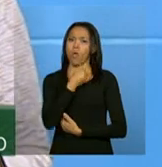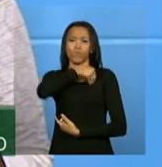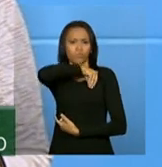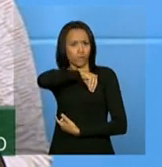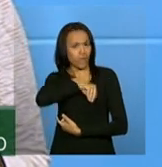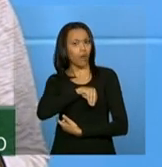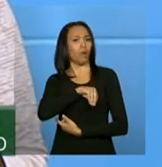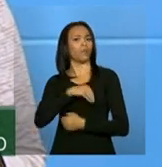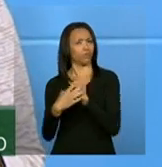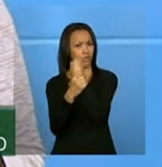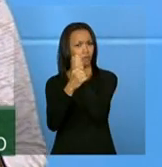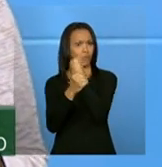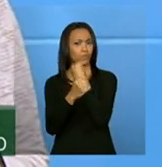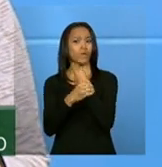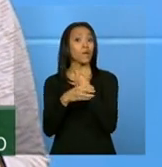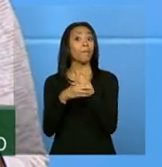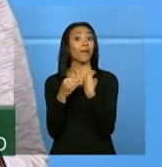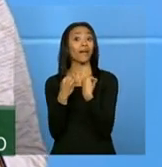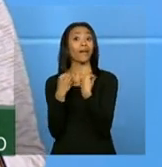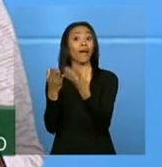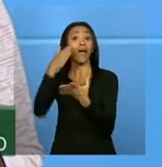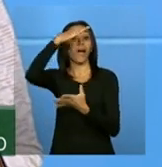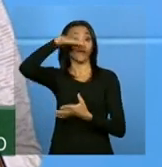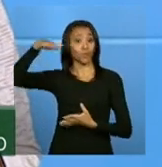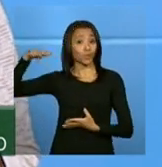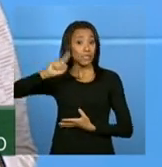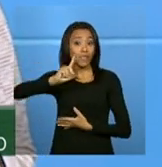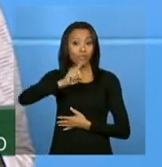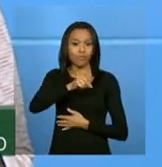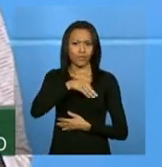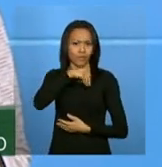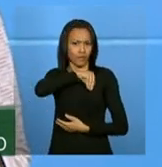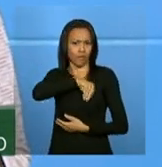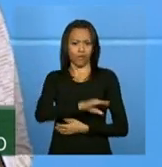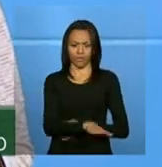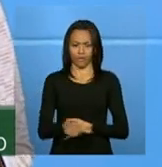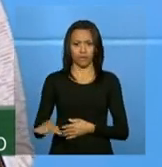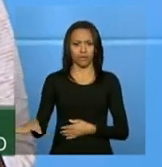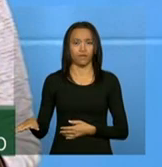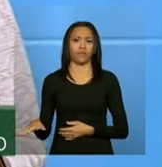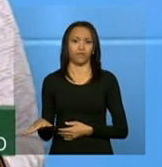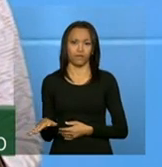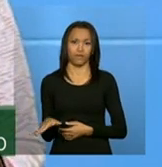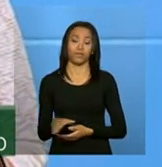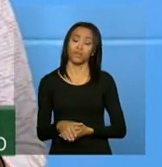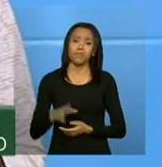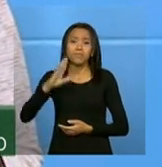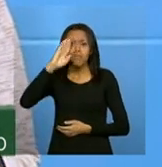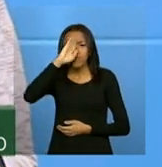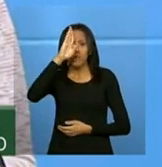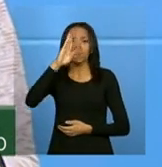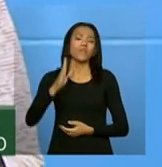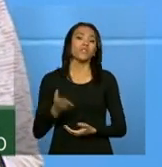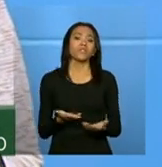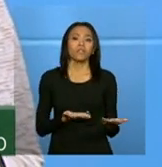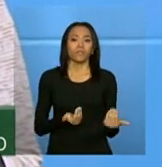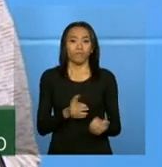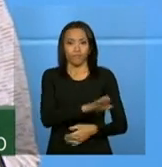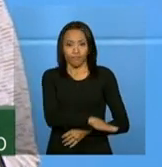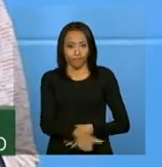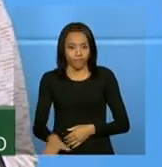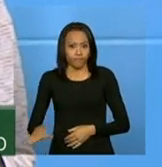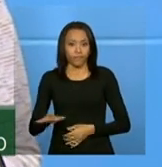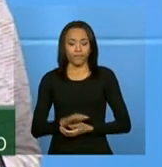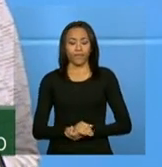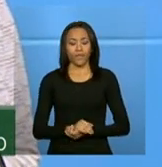para adultos, eu digo, não para crianças, para adultos, e certamente não para as crianças mais jovens.